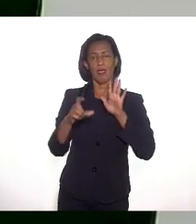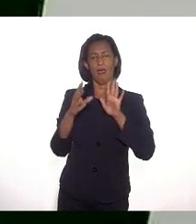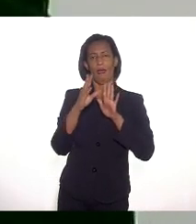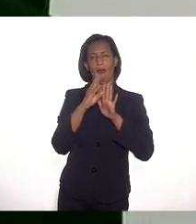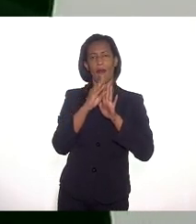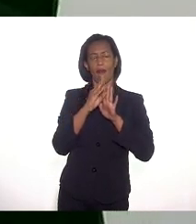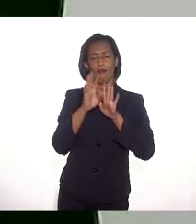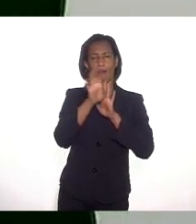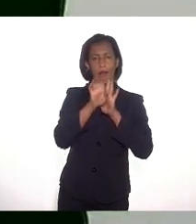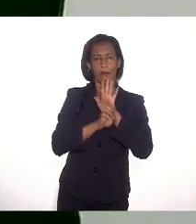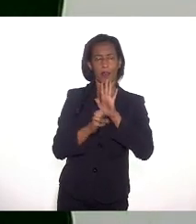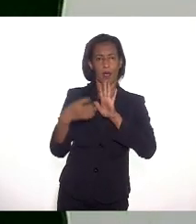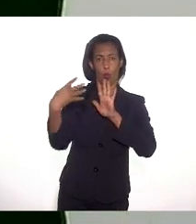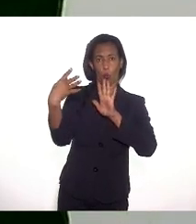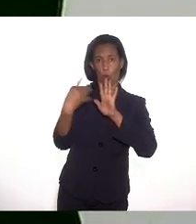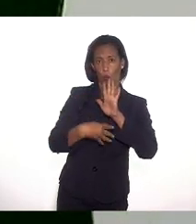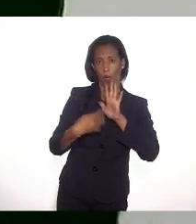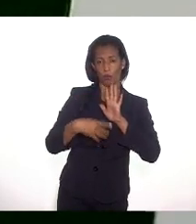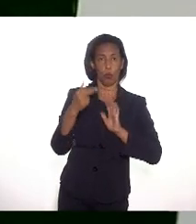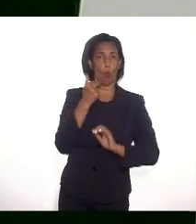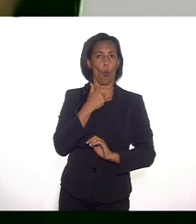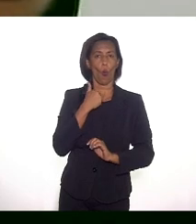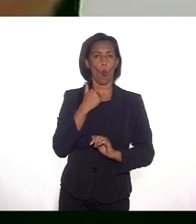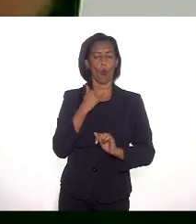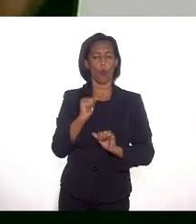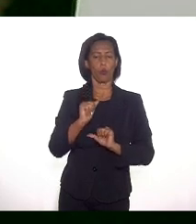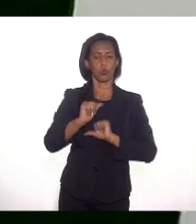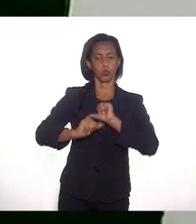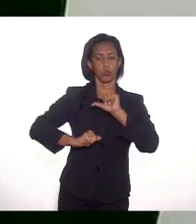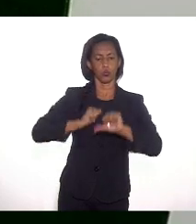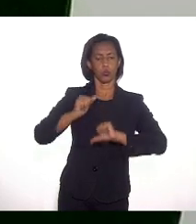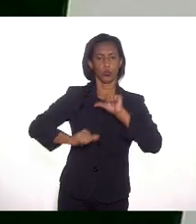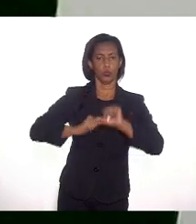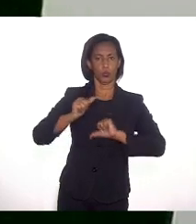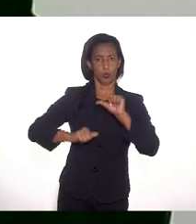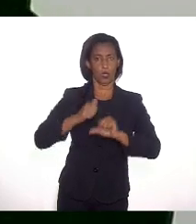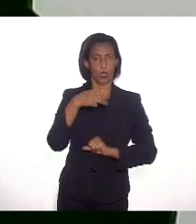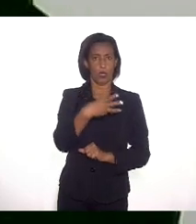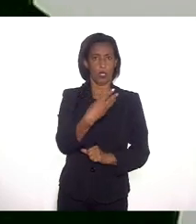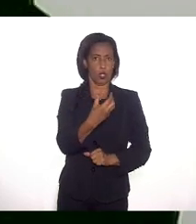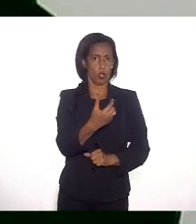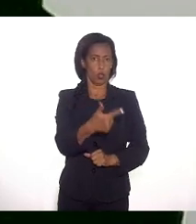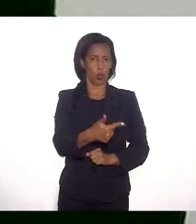genérica. Então, eu, na mesma linha do deputado Luiz Paulo, estou propondo a revogação da lei 3266